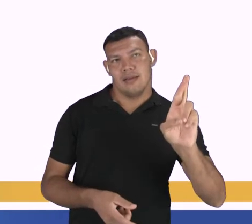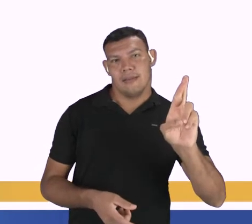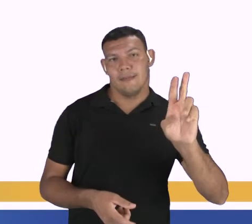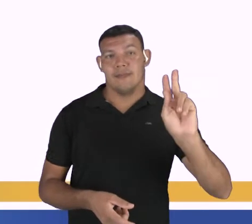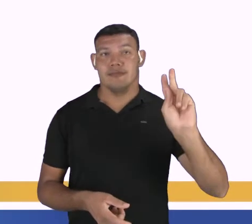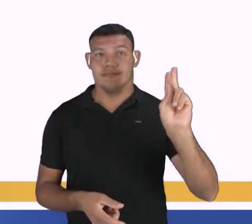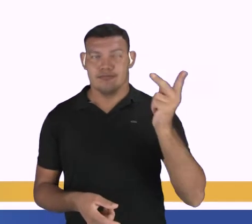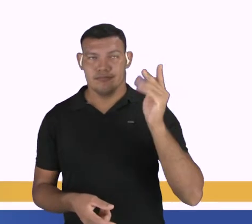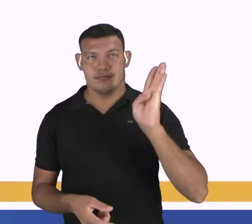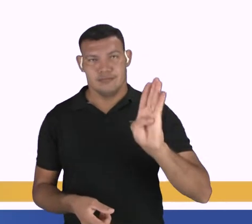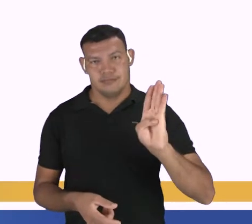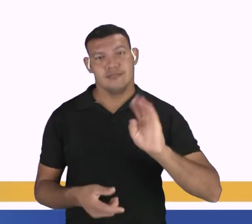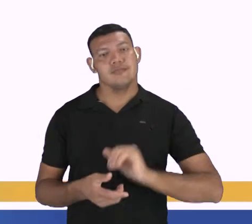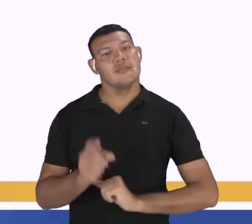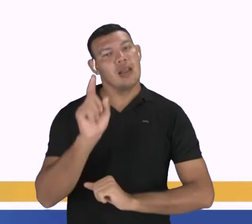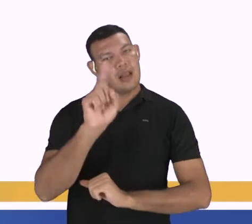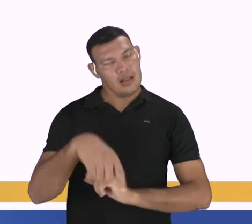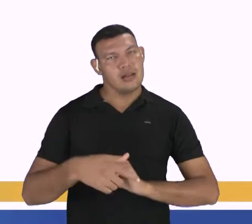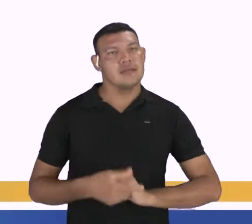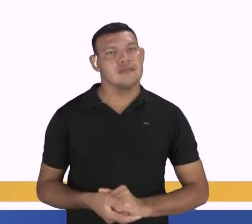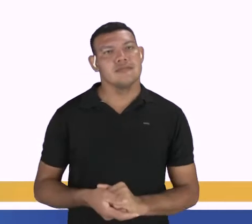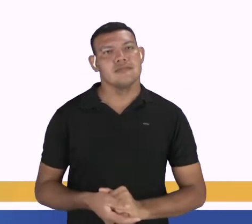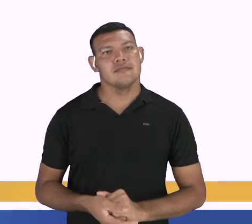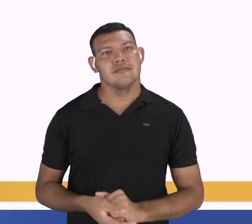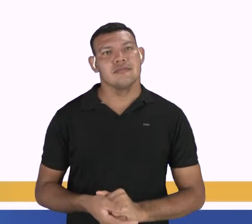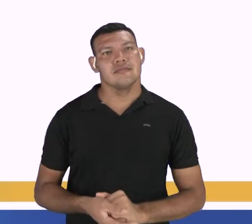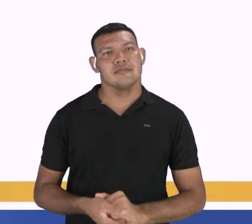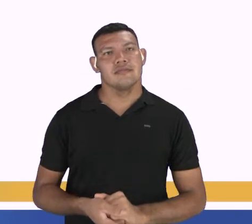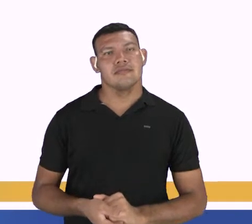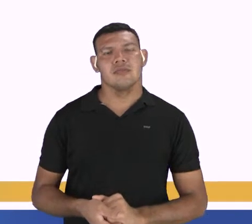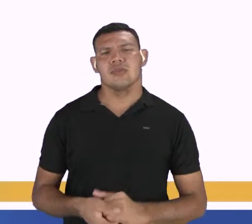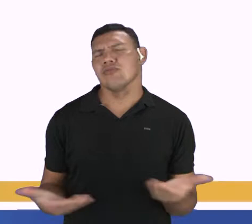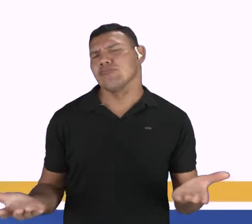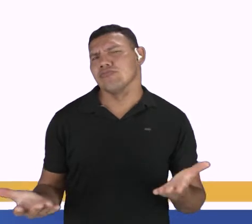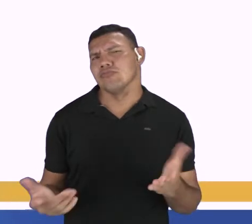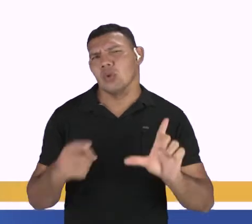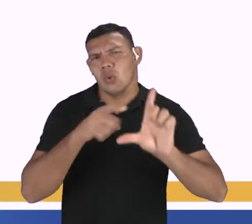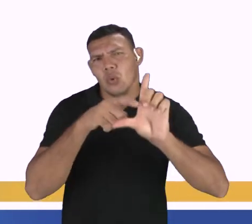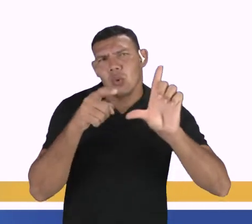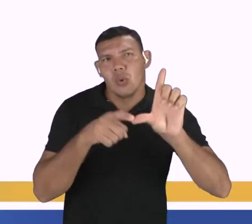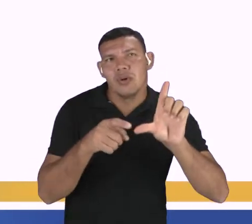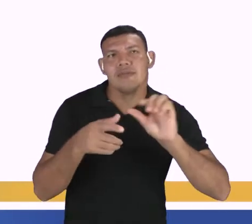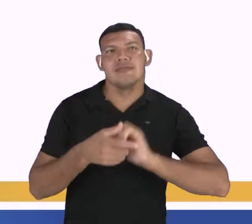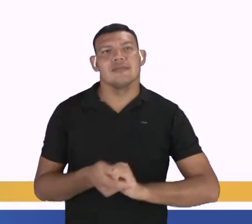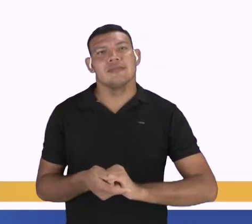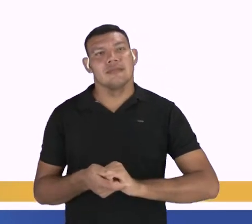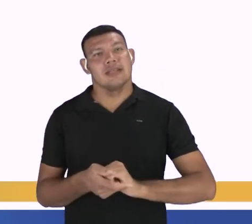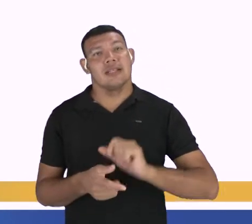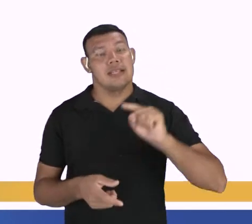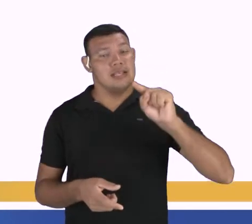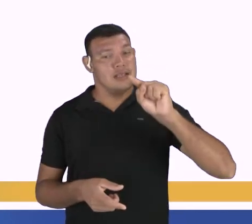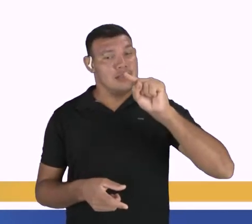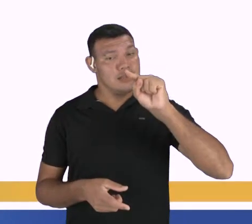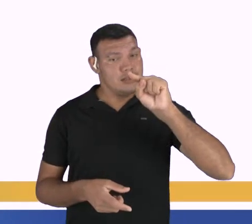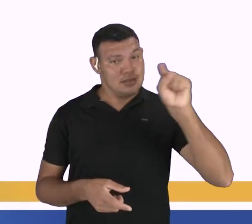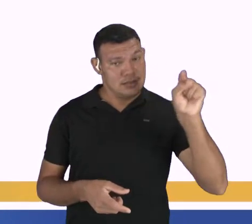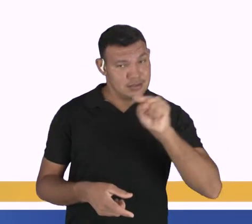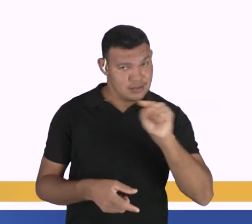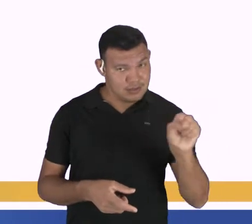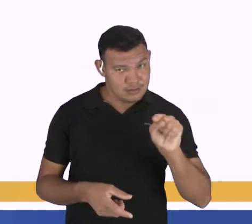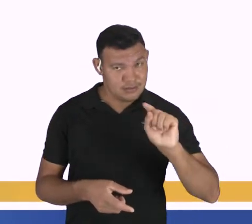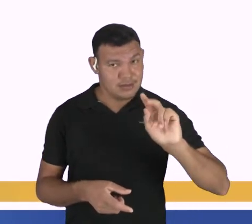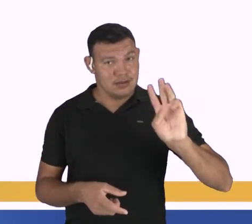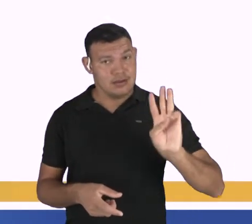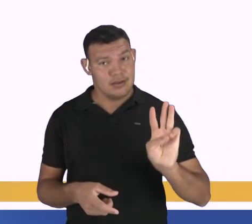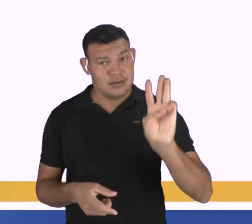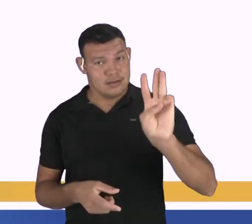de 180 graus. Professor, e o ângulo ZWX, né? Aqui no meio aqui, ó, observe aqui que ele